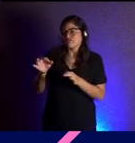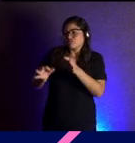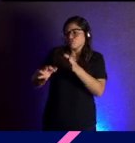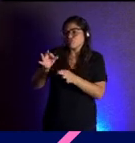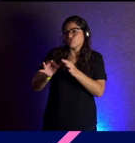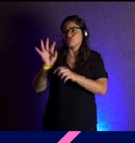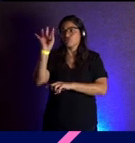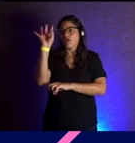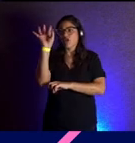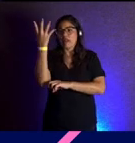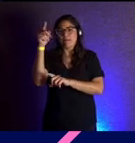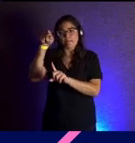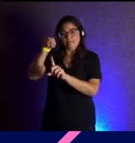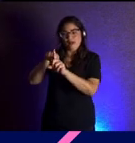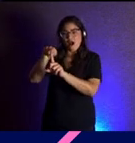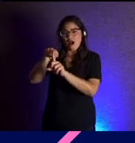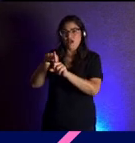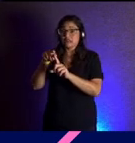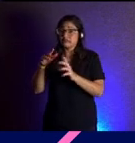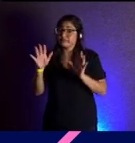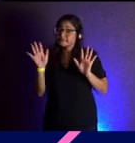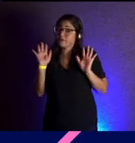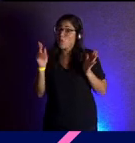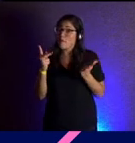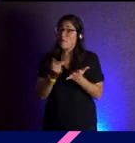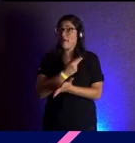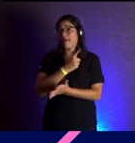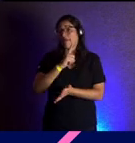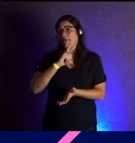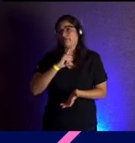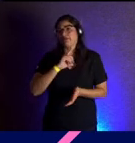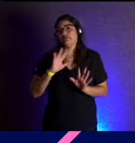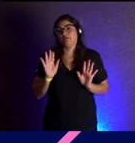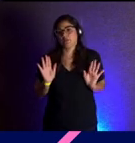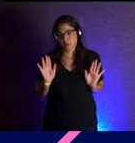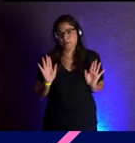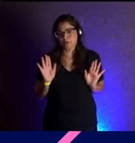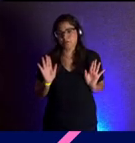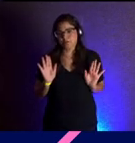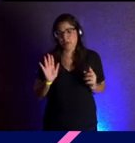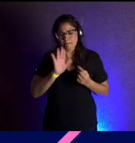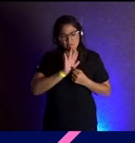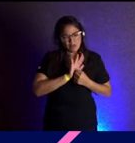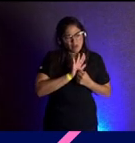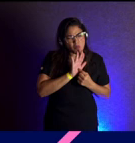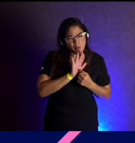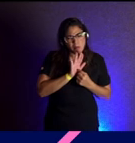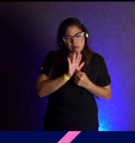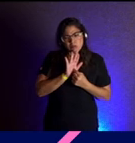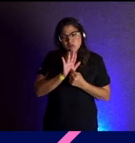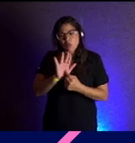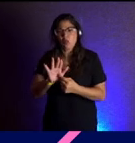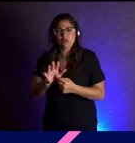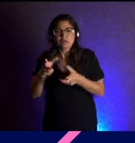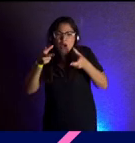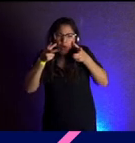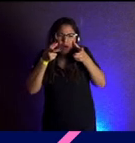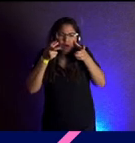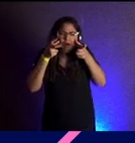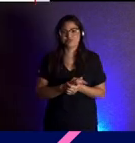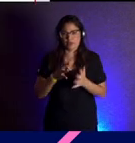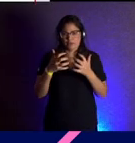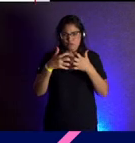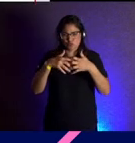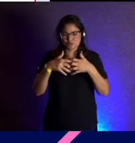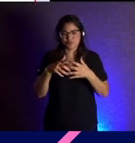algo não está justo, né? E isso fica mais que evidente quando a gente começa a olhar para os dados. Em que aspecto,